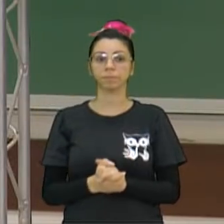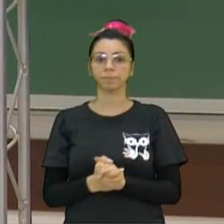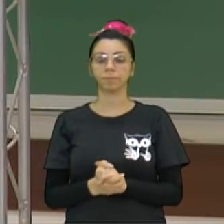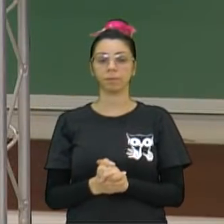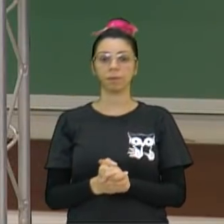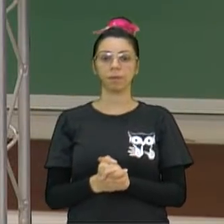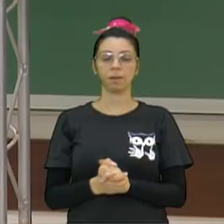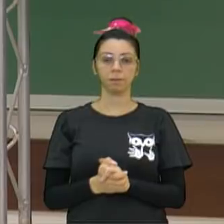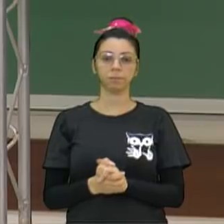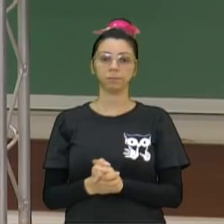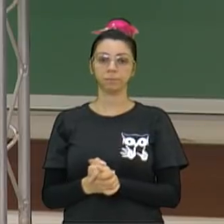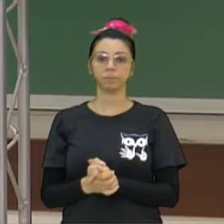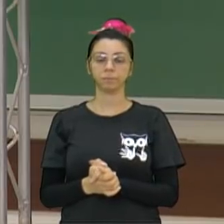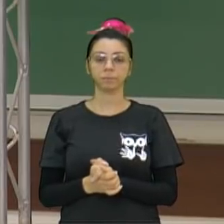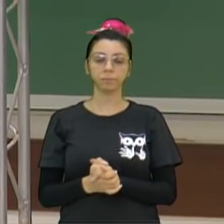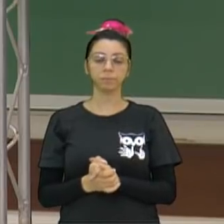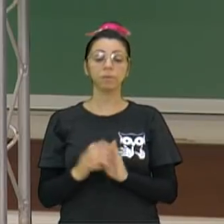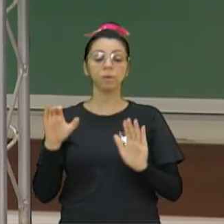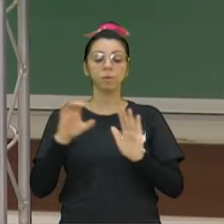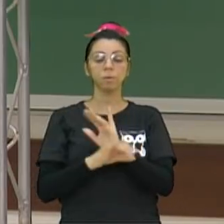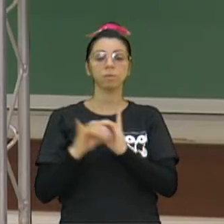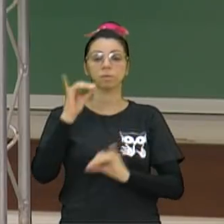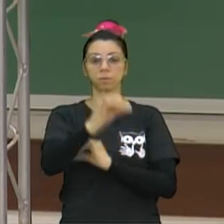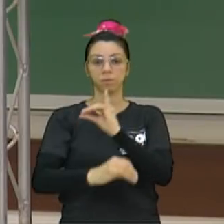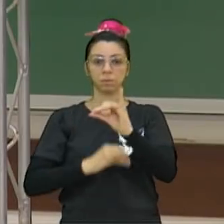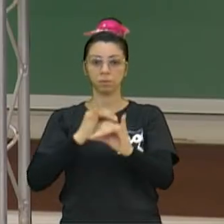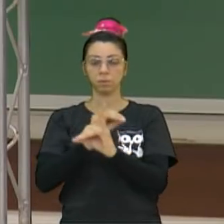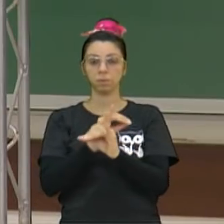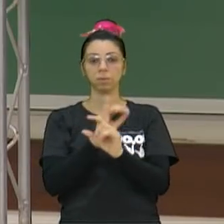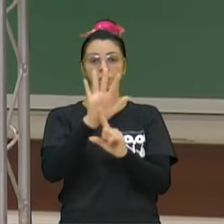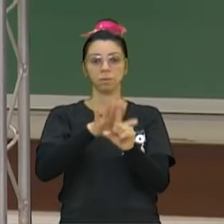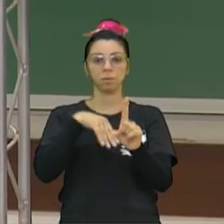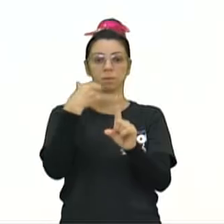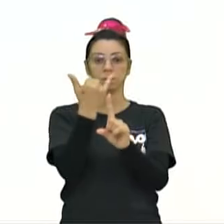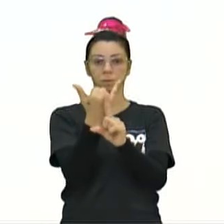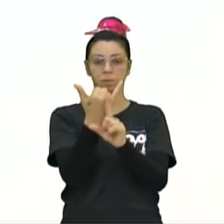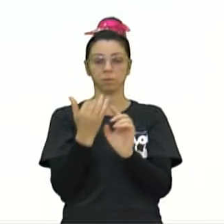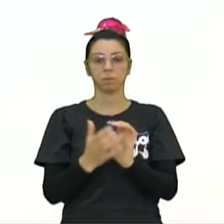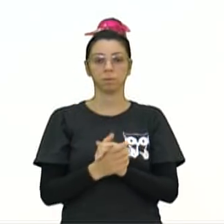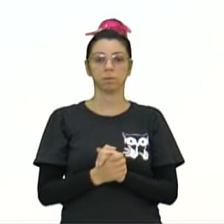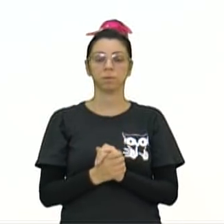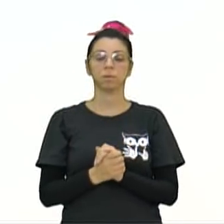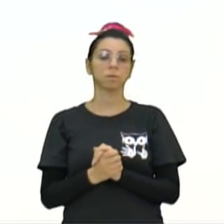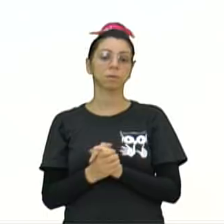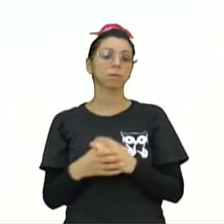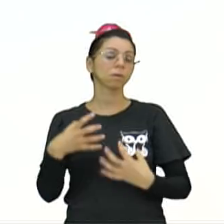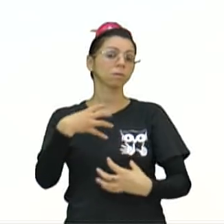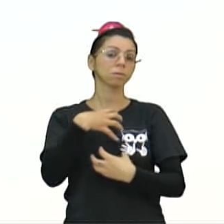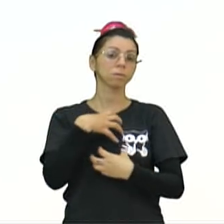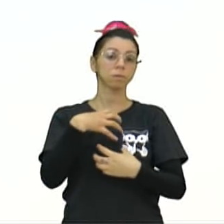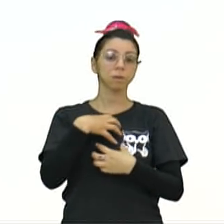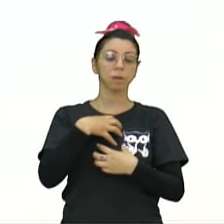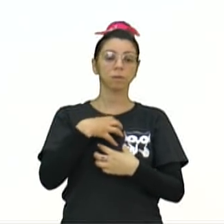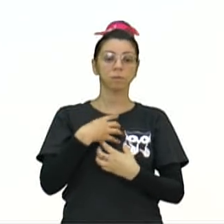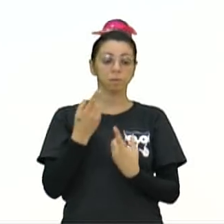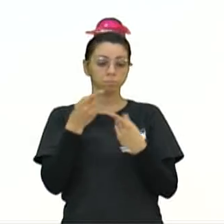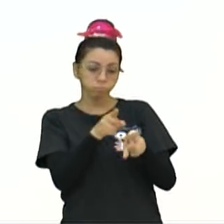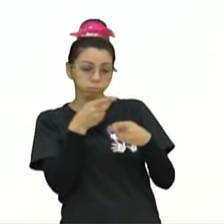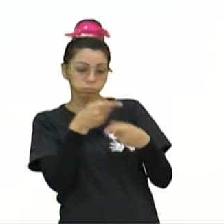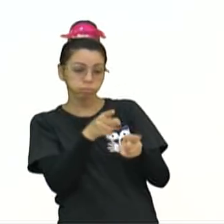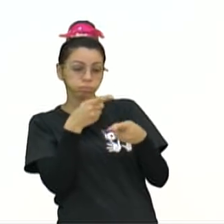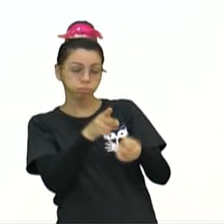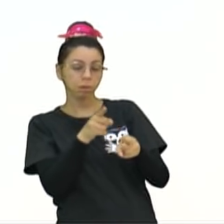certo? Então, o conceito de cyberbullying aqui, pessoal, para vocês. Então, é uma forma de bullying que se efetiva